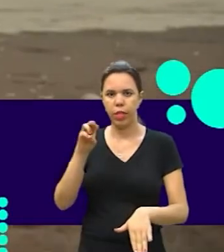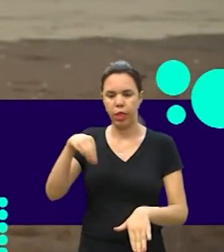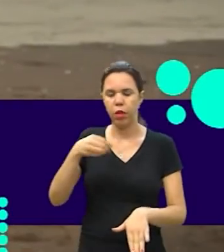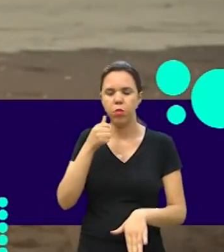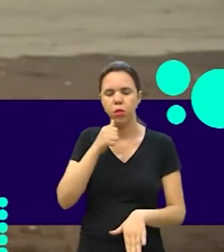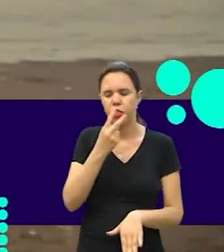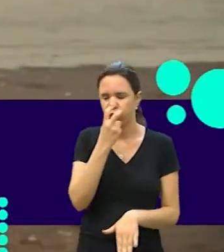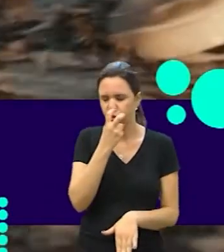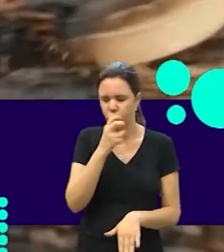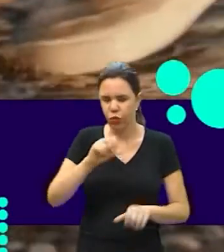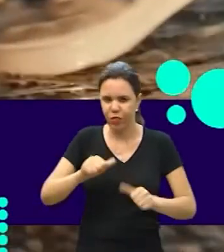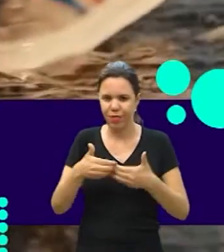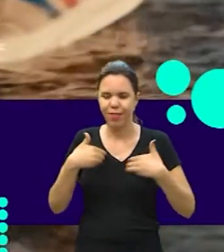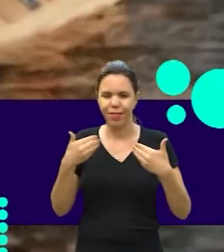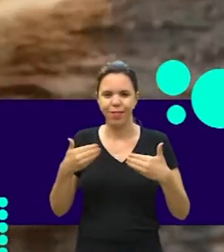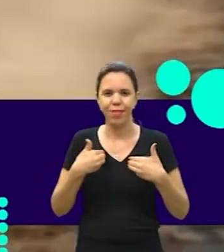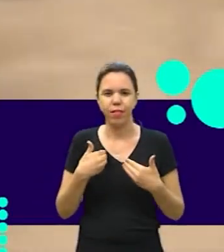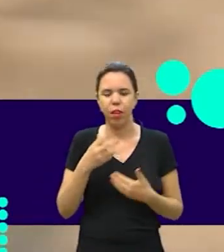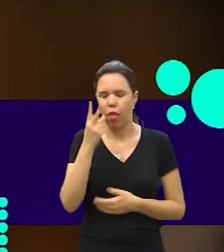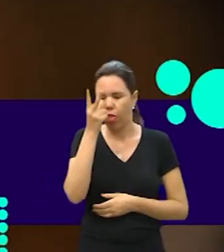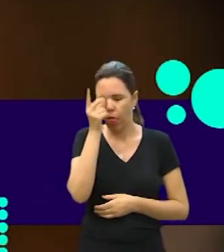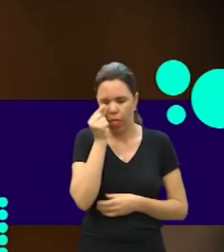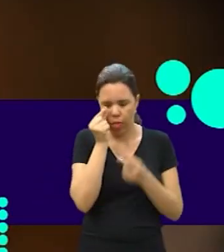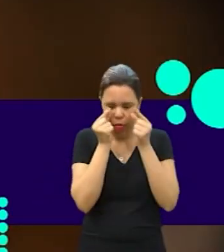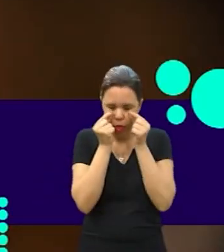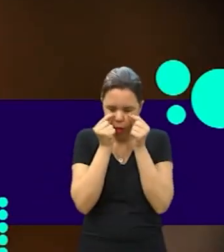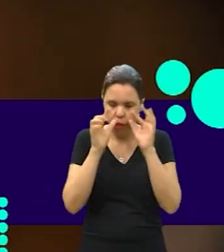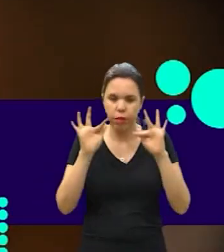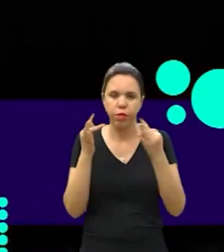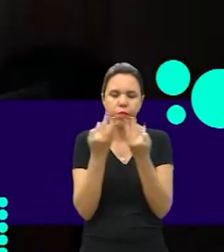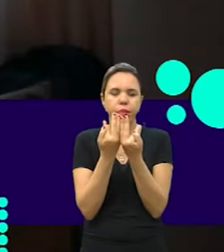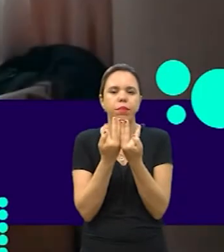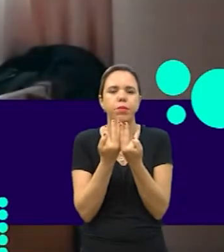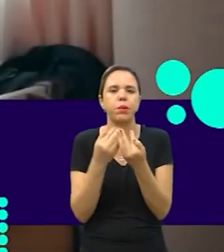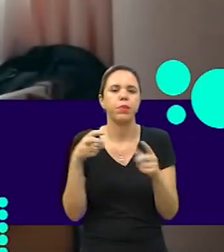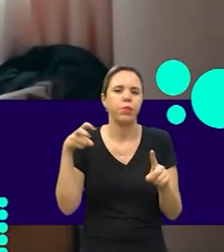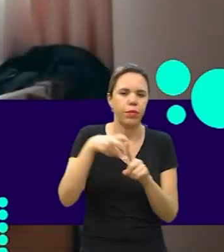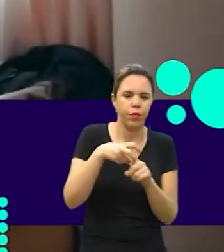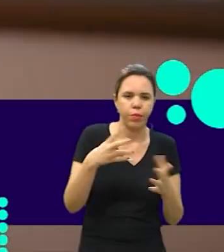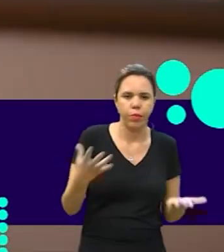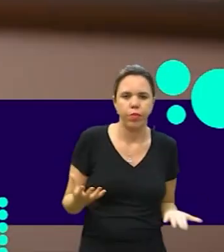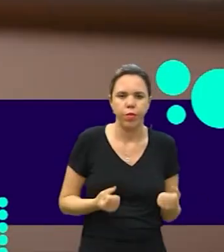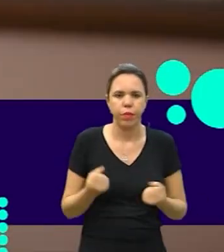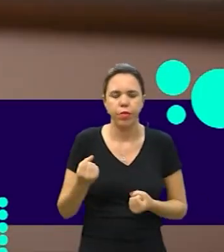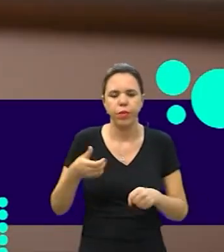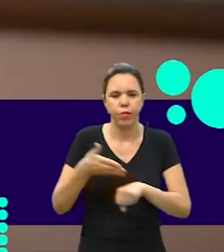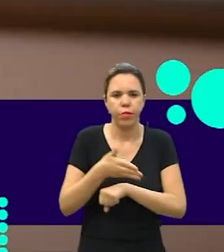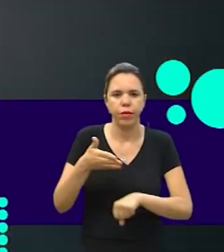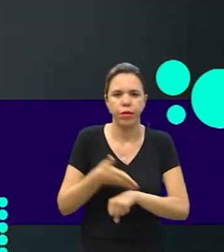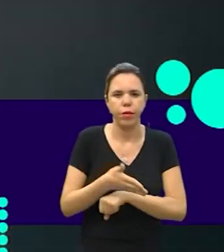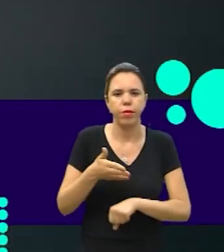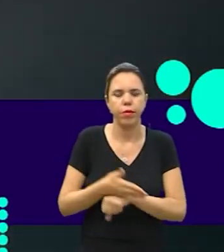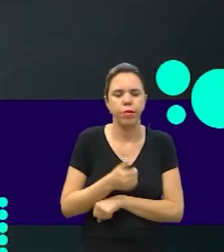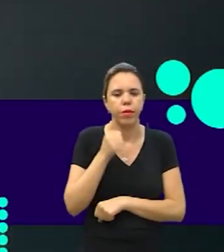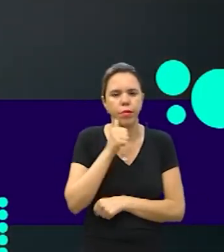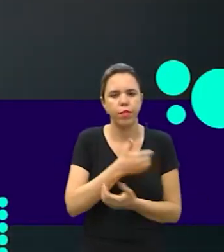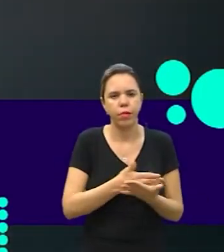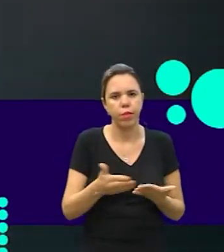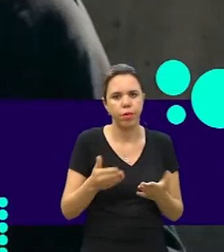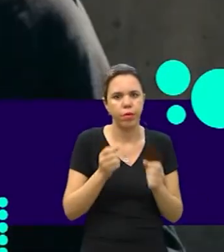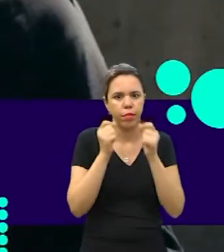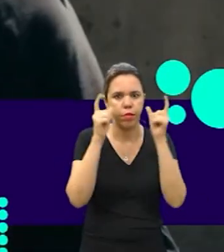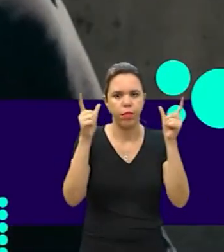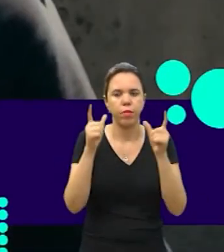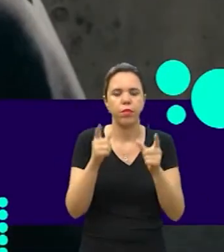jovem cega, alegre e positiva, que perdeu a visão e os pais em um acidente de carro. As visitas de Akari começam